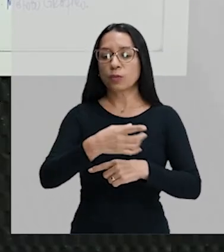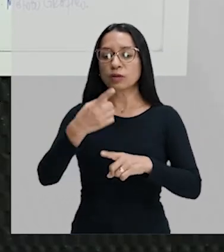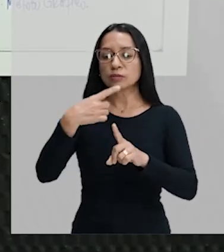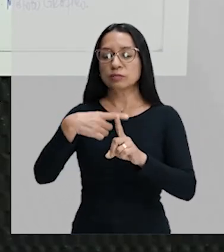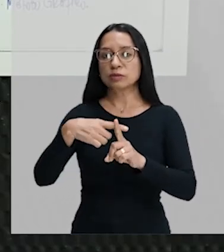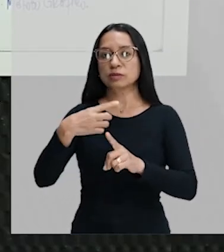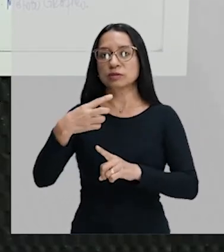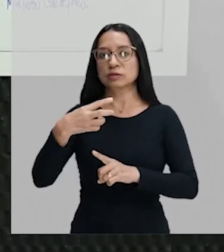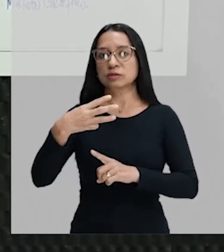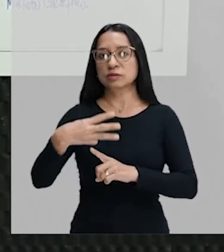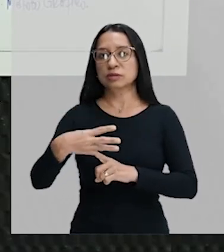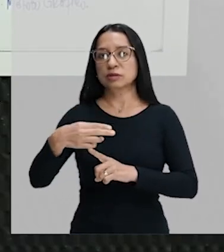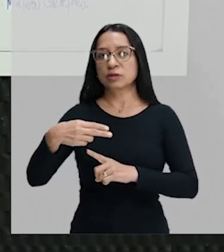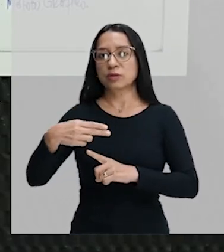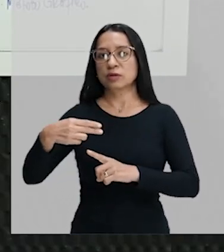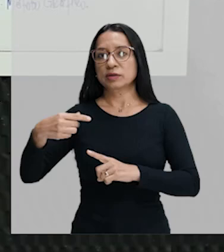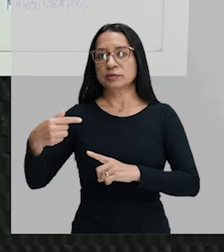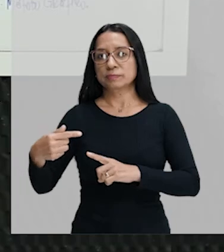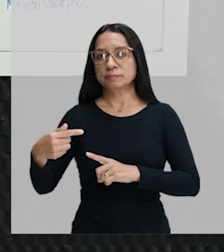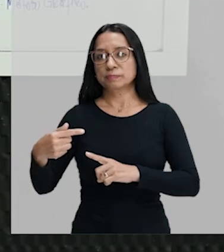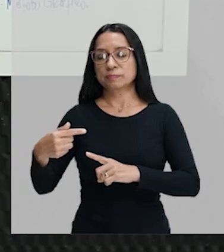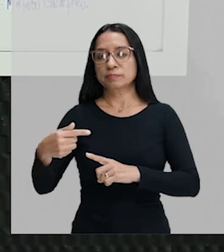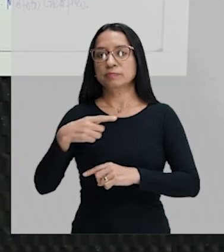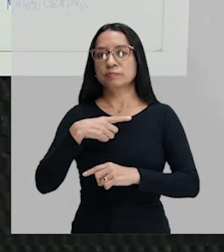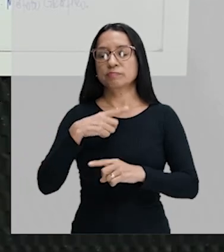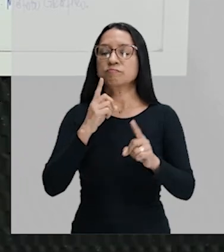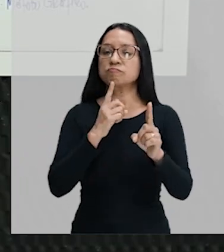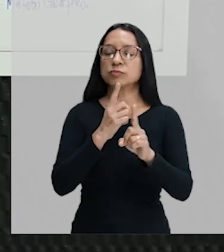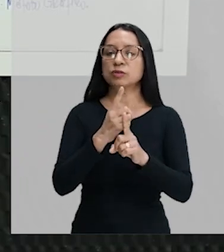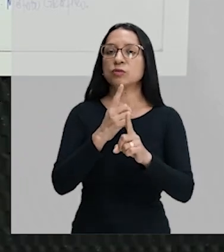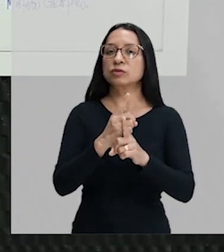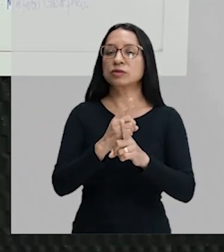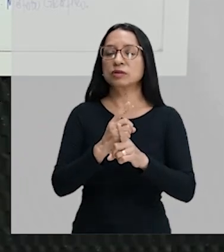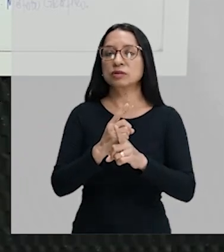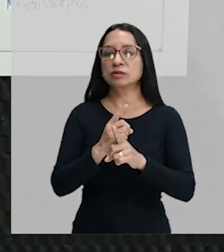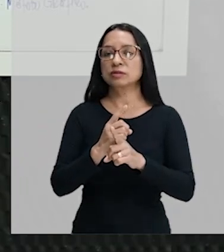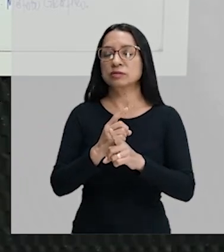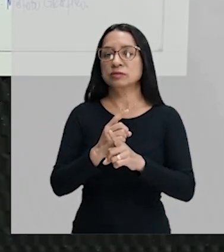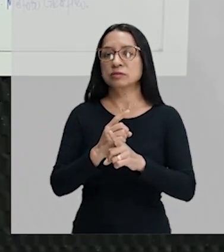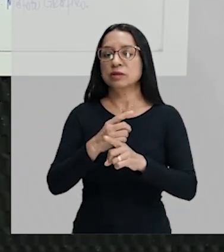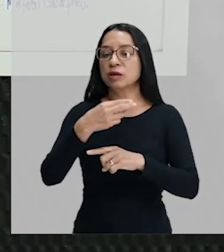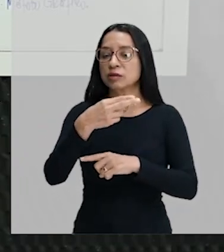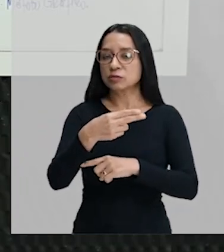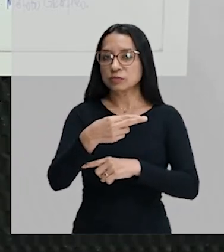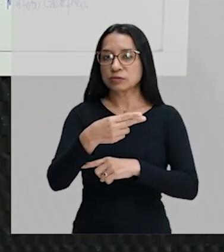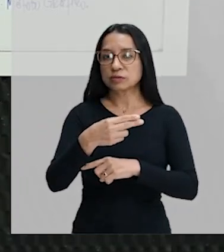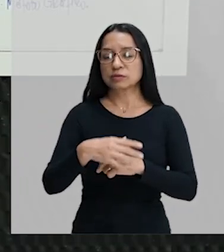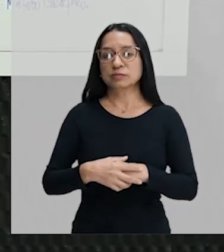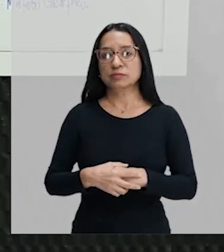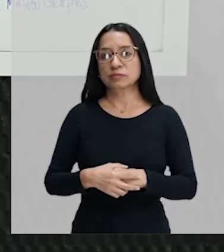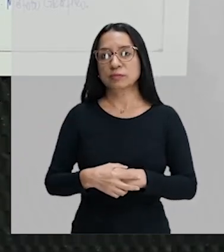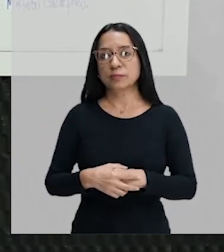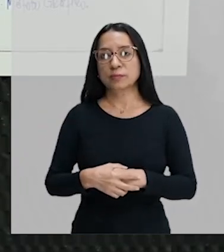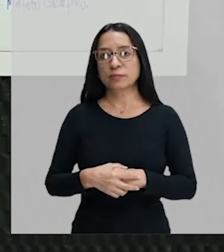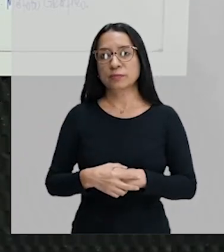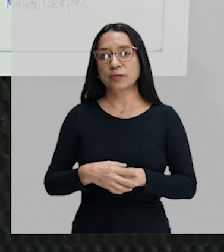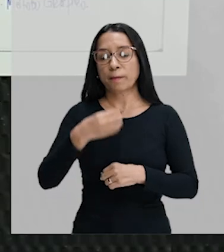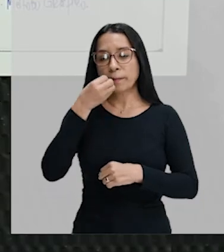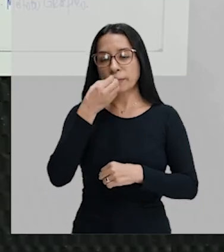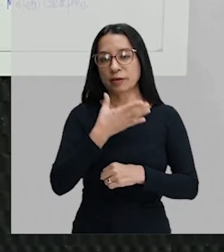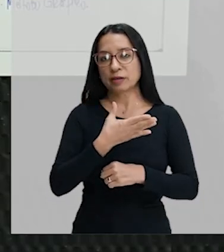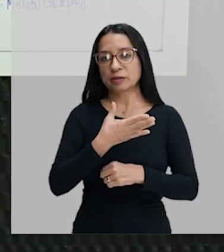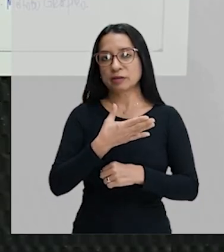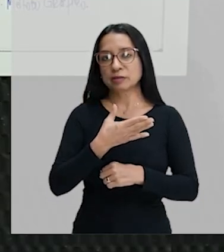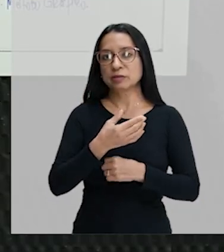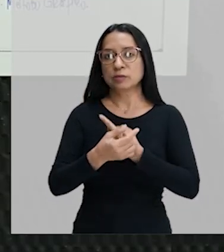igual a 7. Então, você encontrei aqui a identidade, né? Idêntico, né? 7 é igual a 7. Beleza, aqui